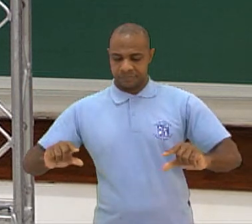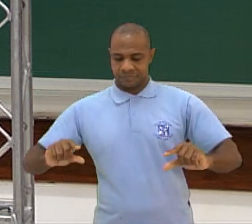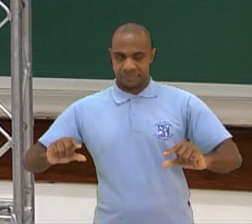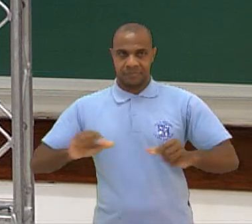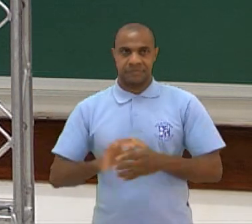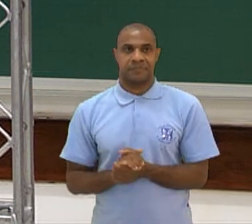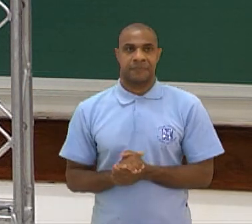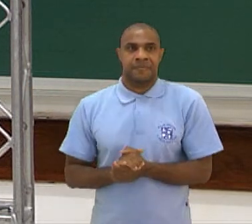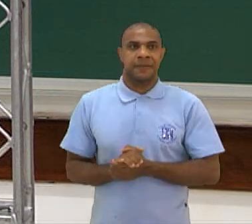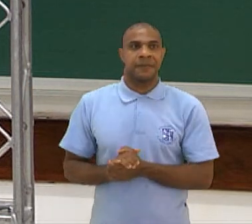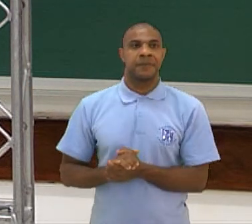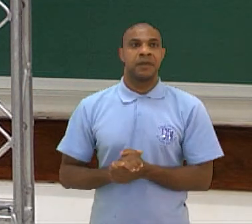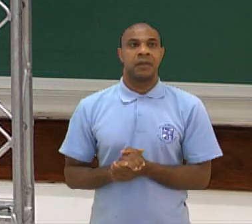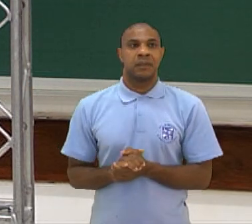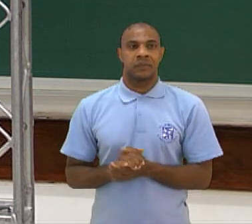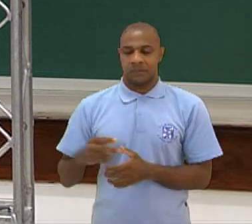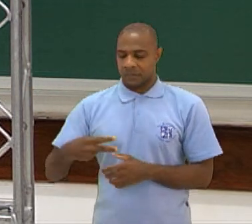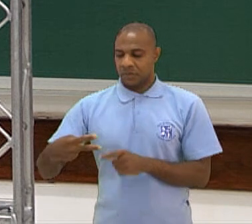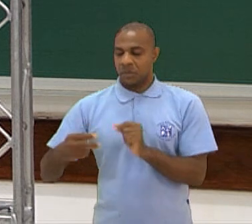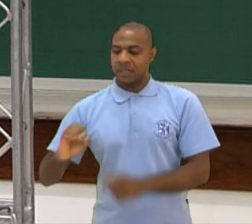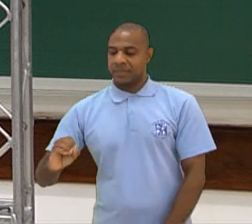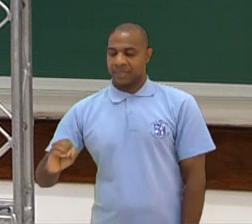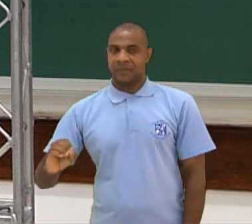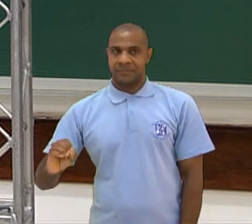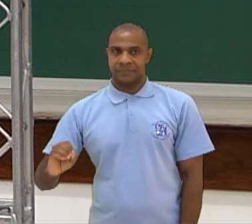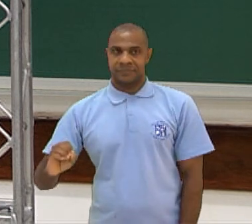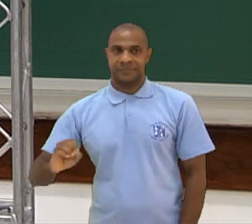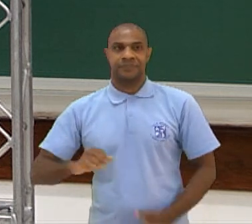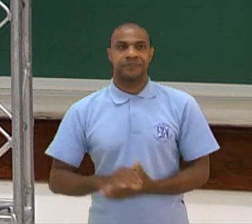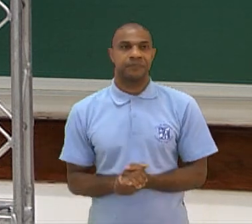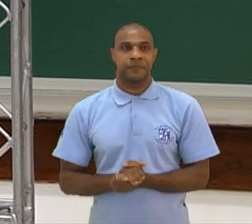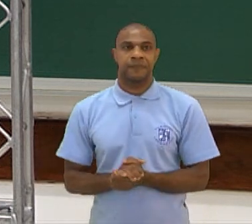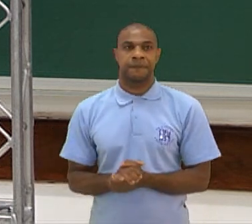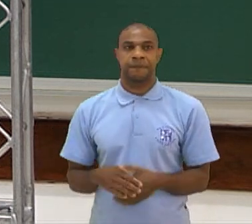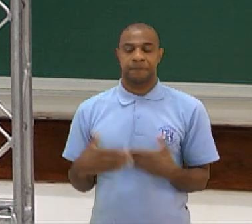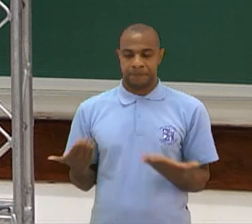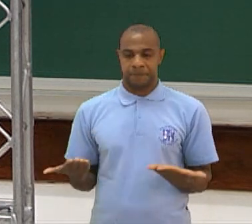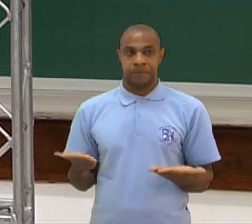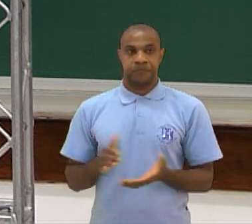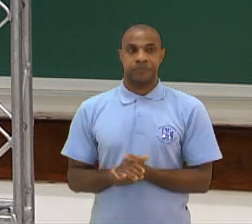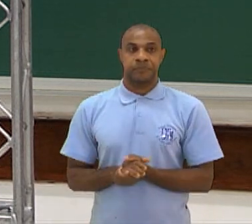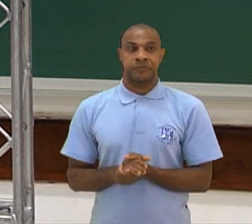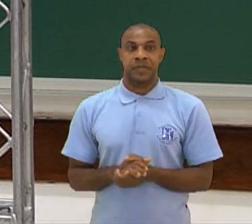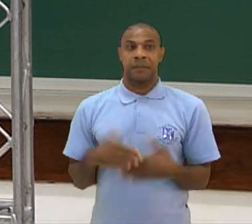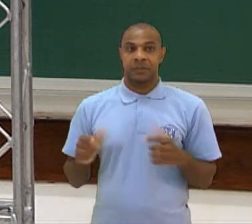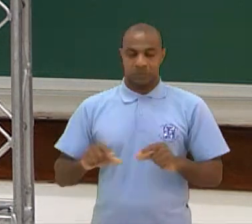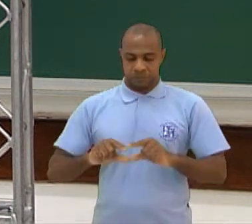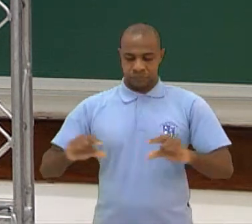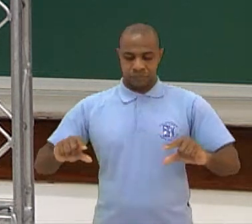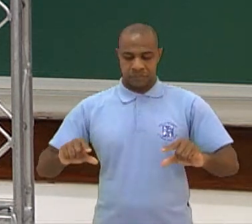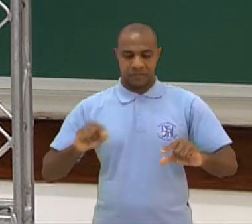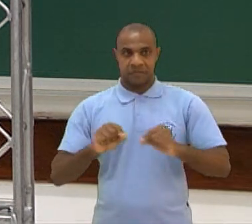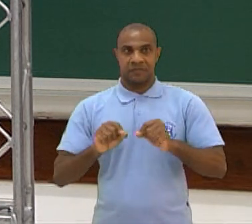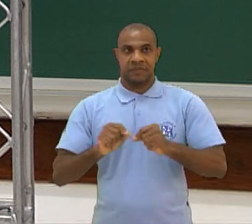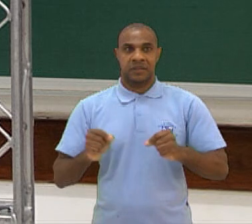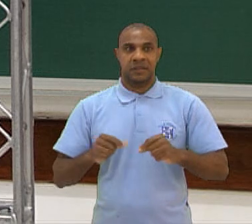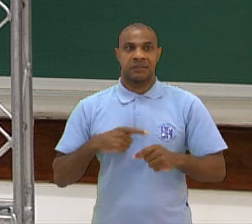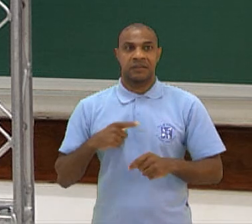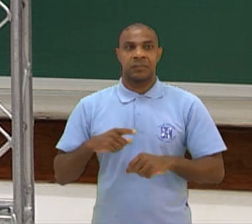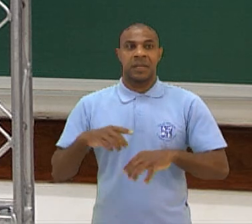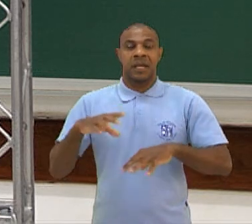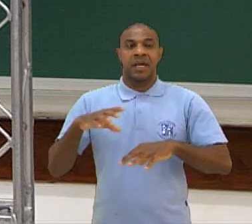coeficiente. Vamos encontrar o determinante. Perceba que aqui eu estou utilizando a regra de Sarros, tá certo? Faça a multiplicação dessas